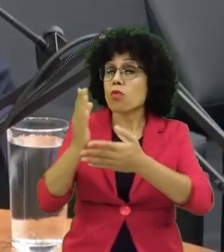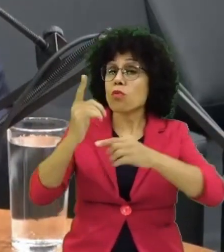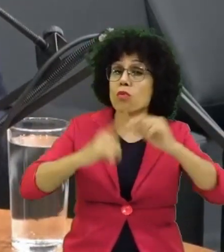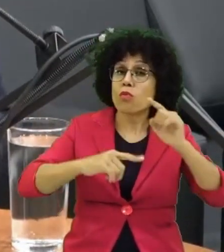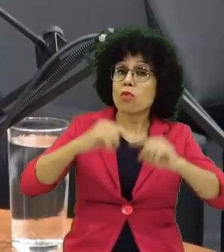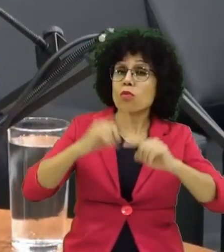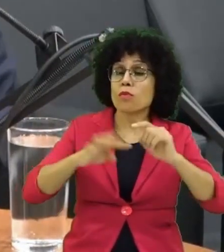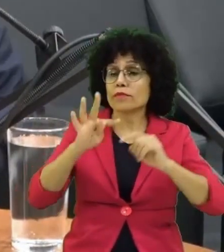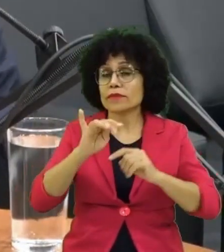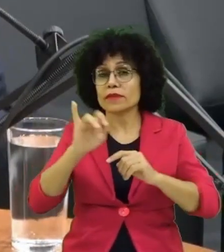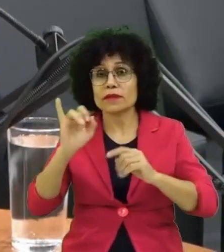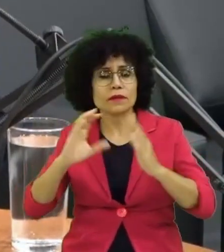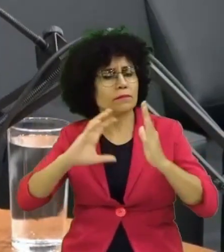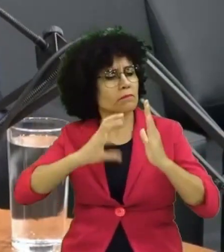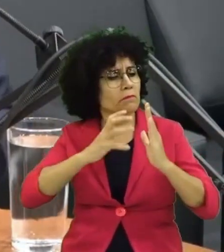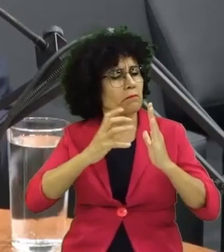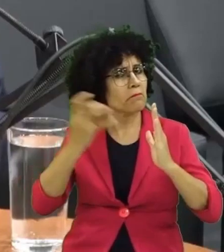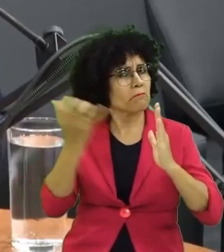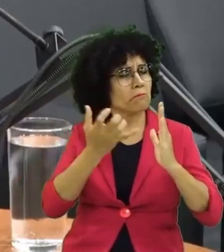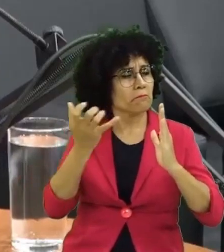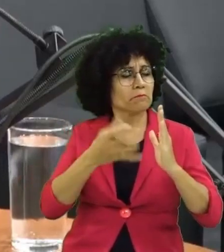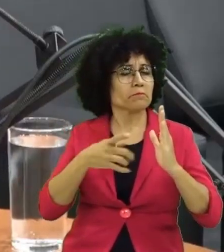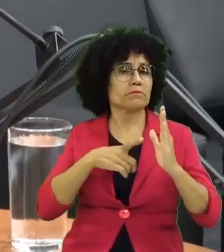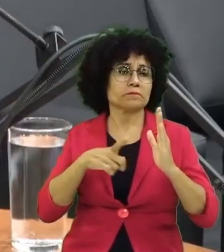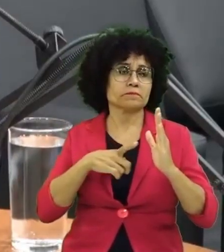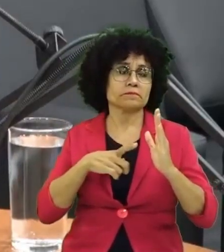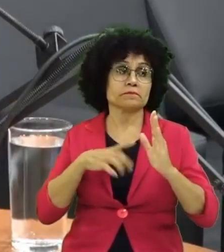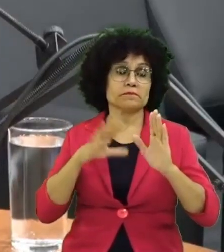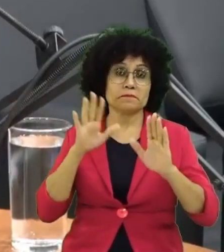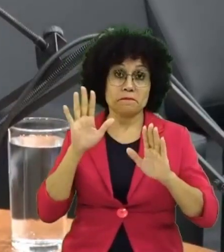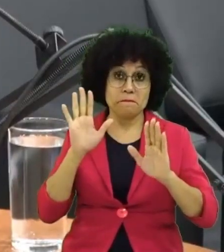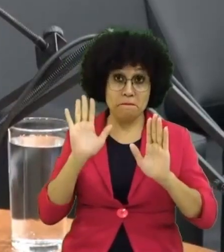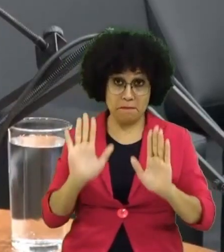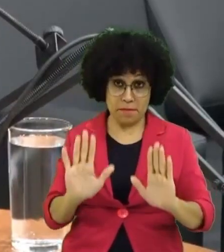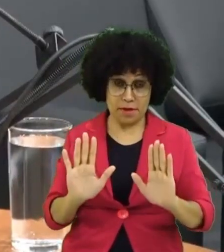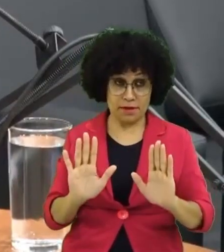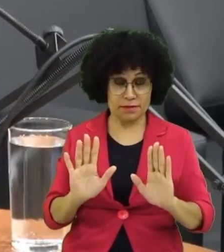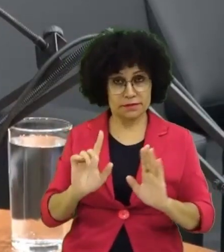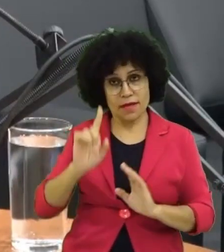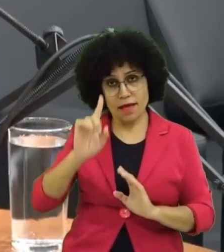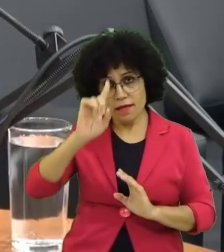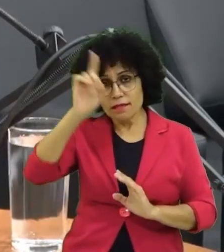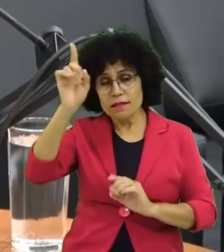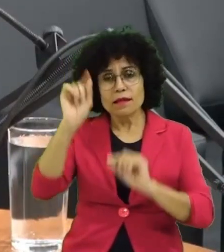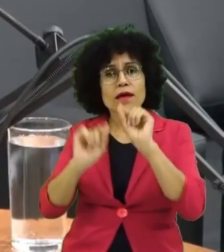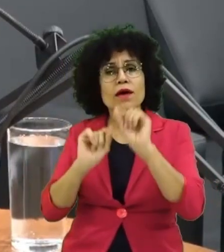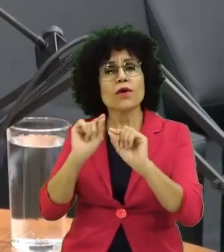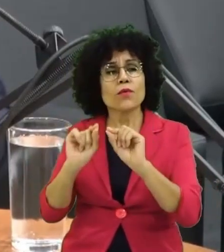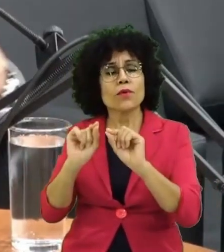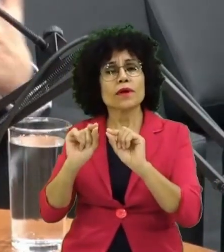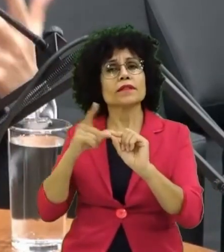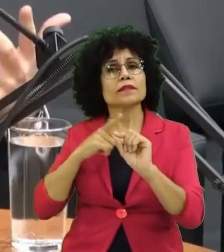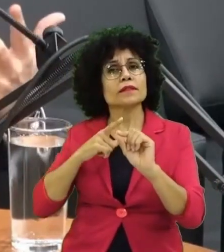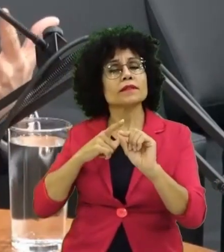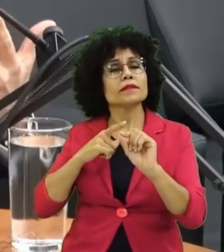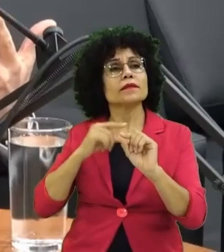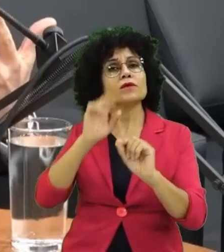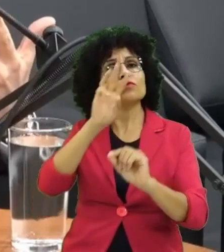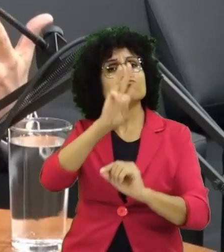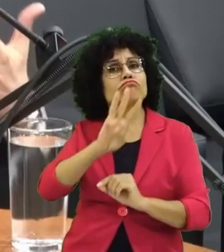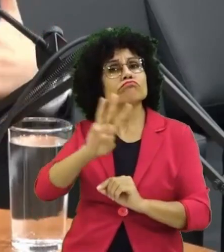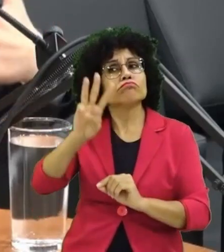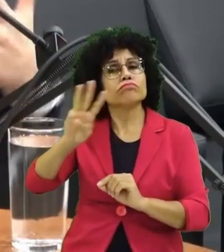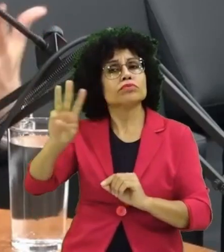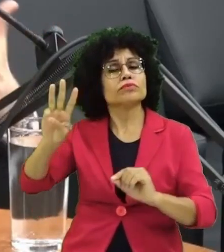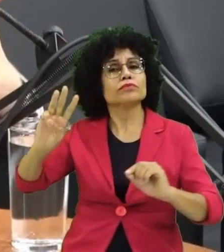mecanismos de TI, de banco de dados, essas coisas todas, mas a ideia é justamente a gente ter um portal